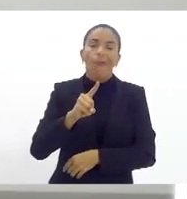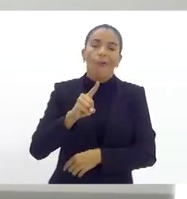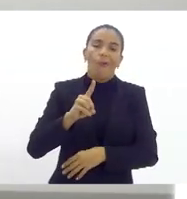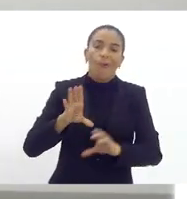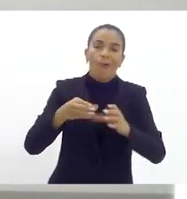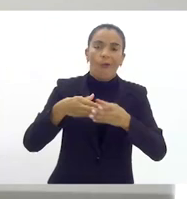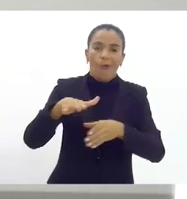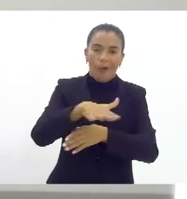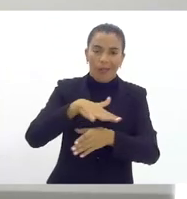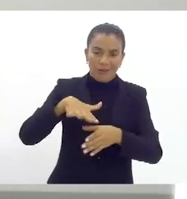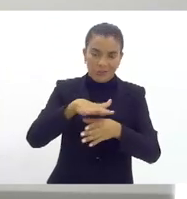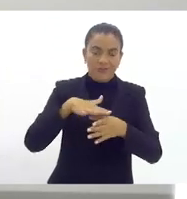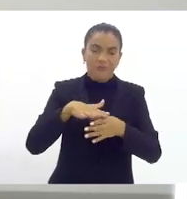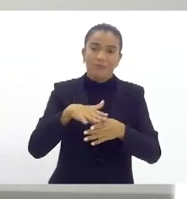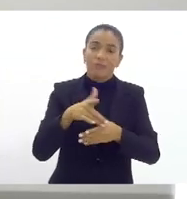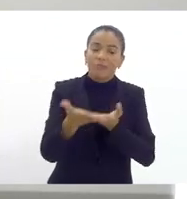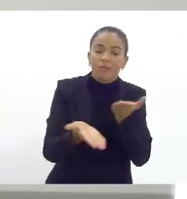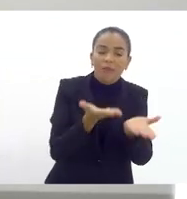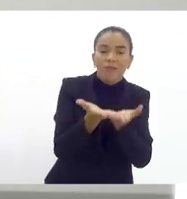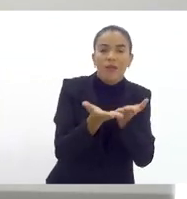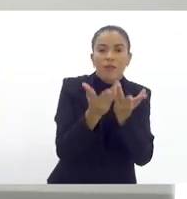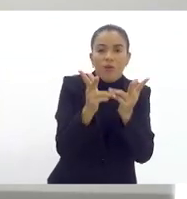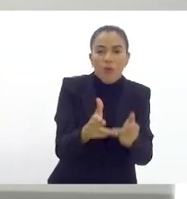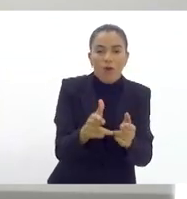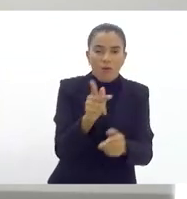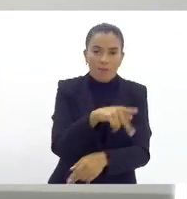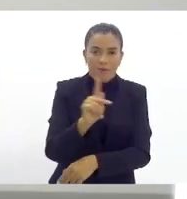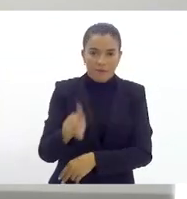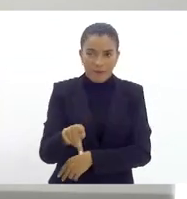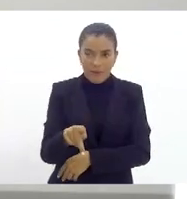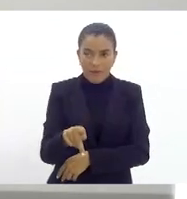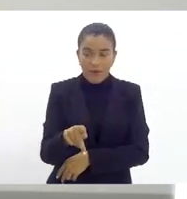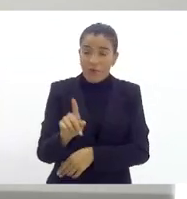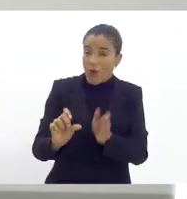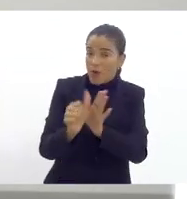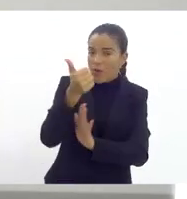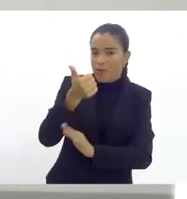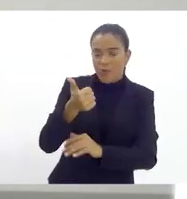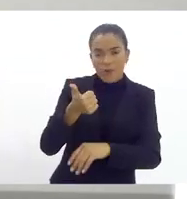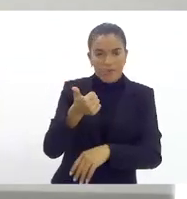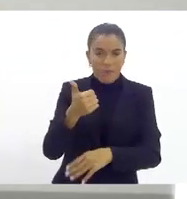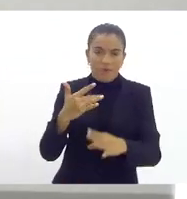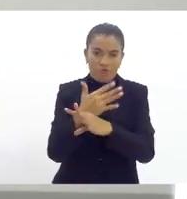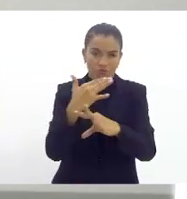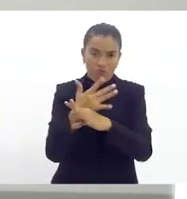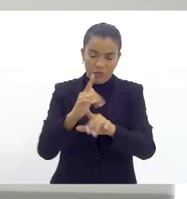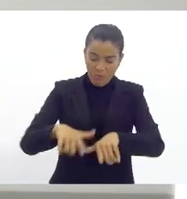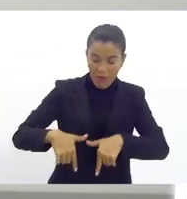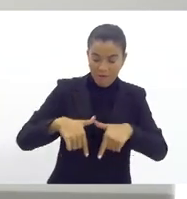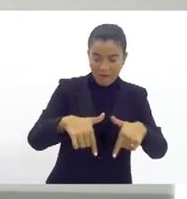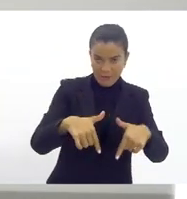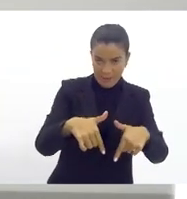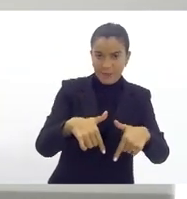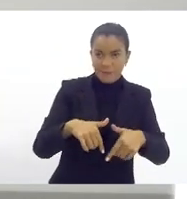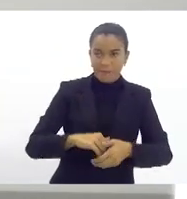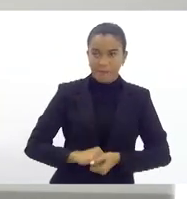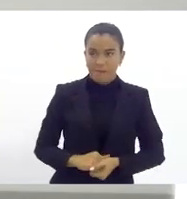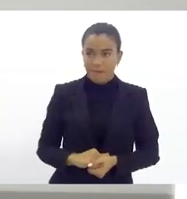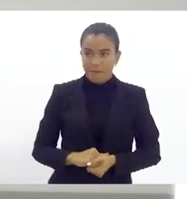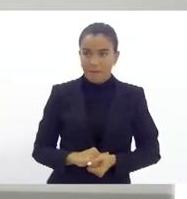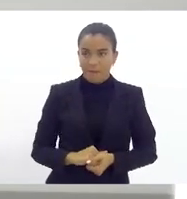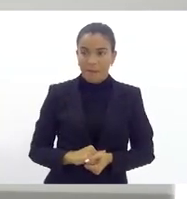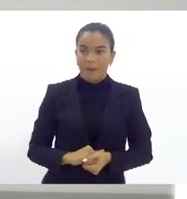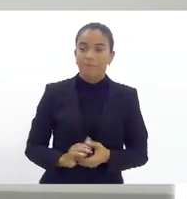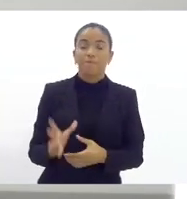ele como professor que também foi o primeiro município a fazer isso que tá dentro do nosso instrumento coletivo de trabalho dentro